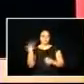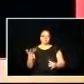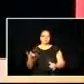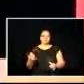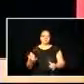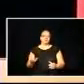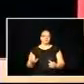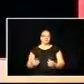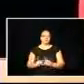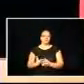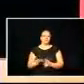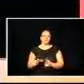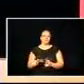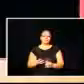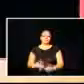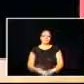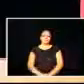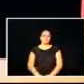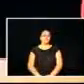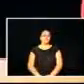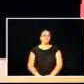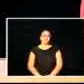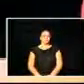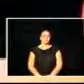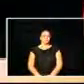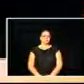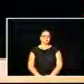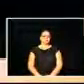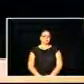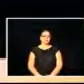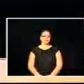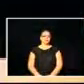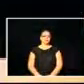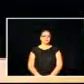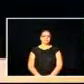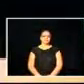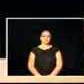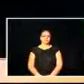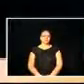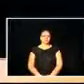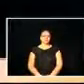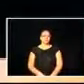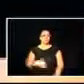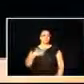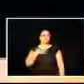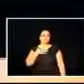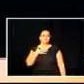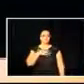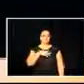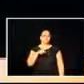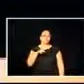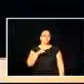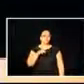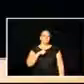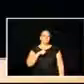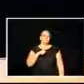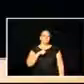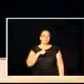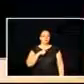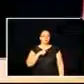Gostaria de ter, por parte da administração, boa vontade com todo o funcionalismo público